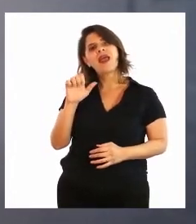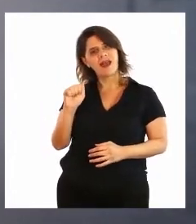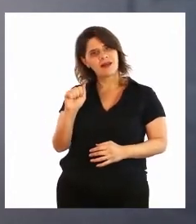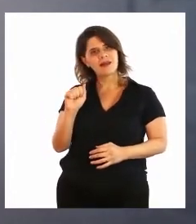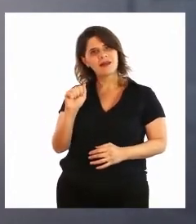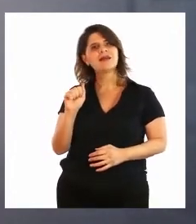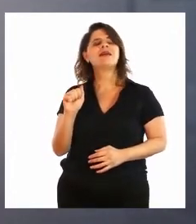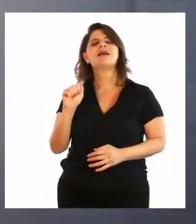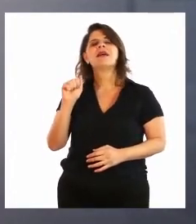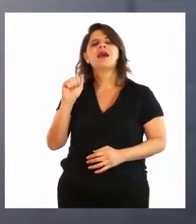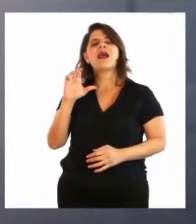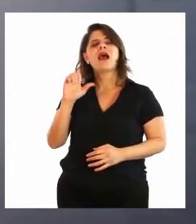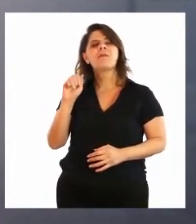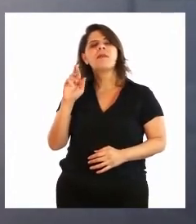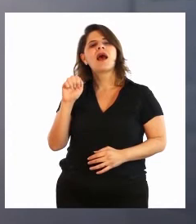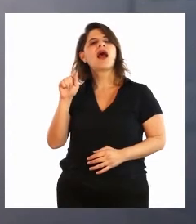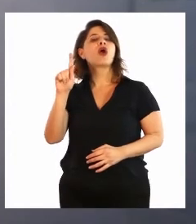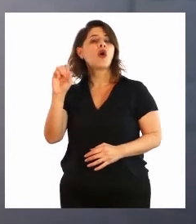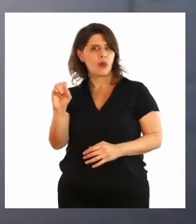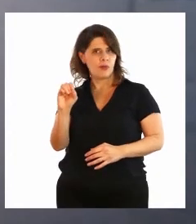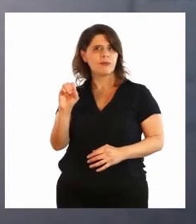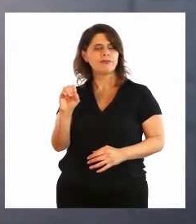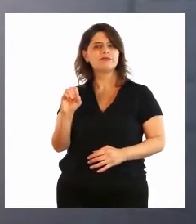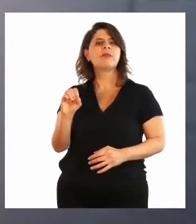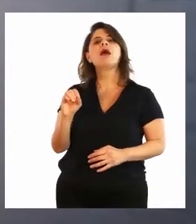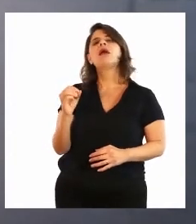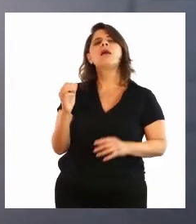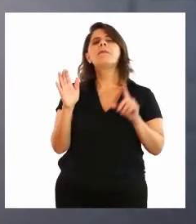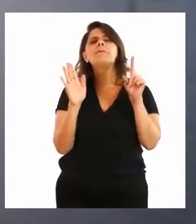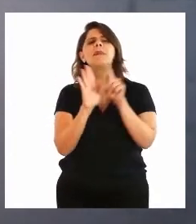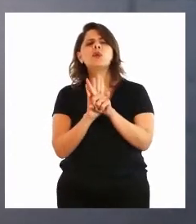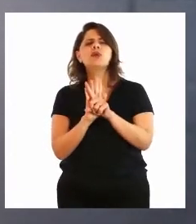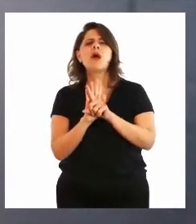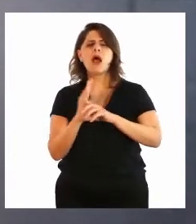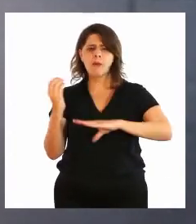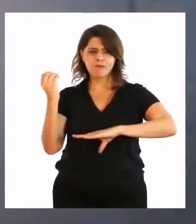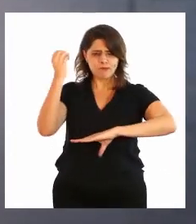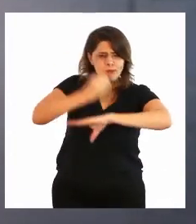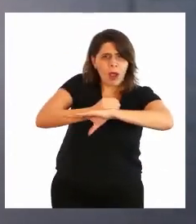Marte pergunta: em que ano o Bendegó caiu na Terra?